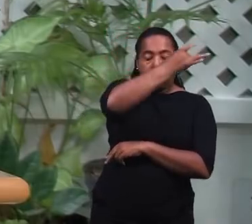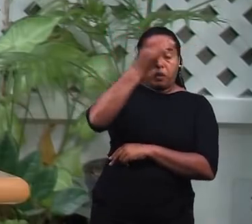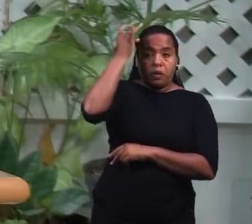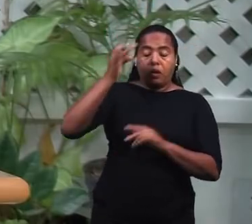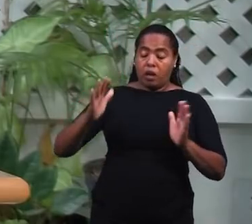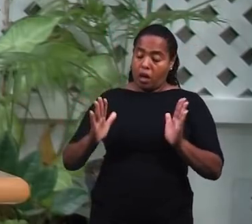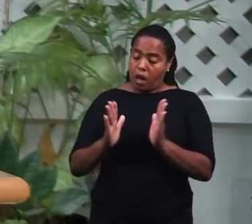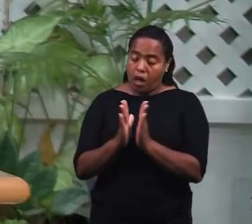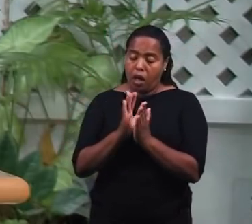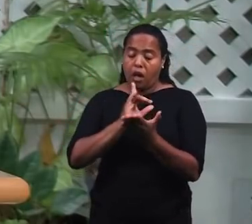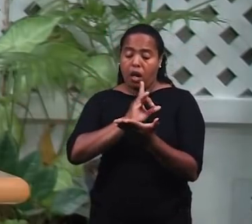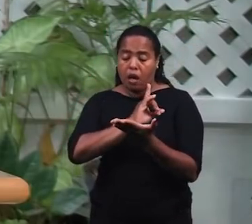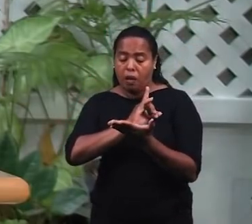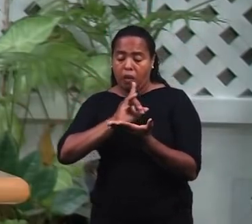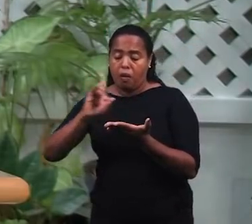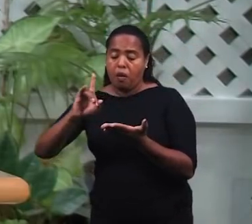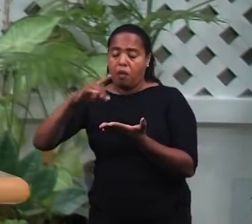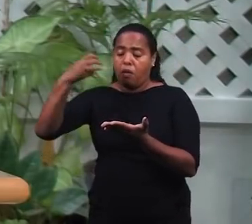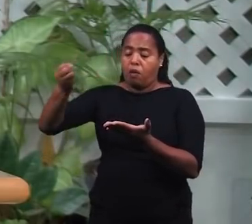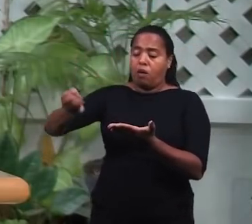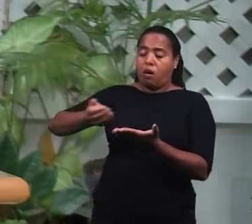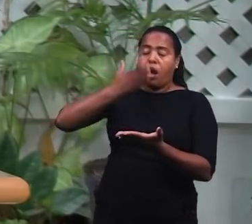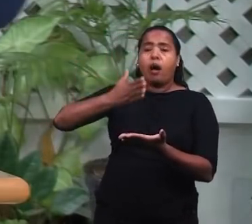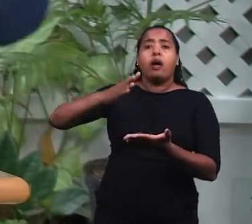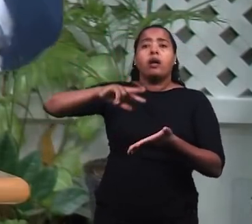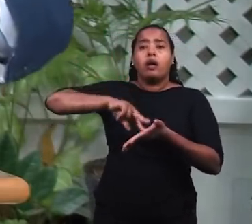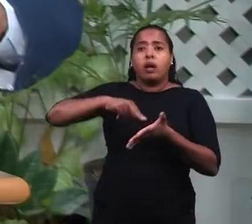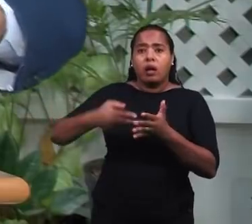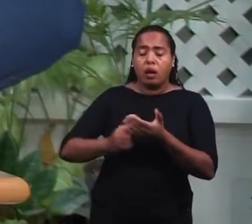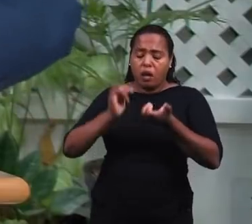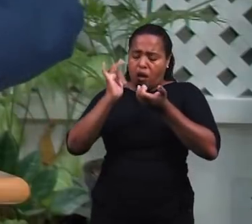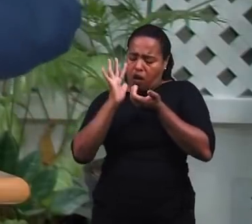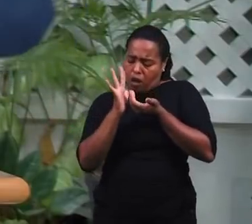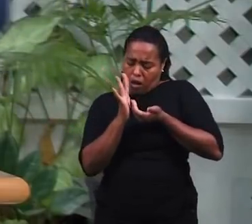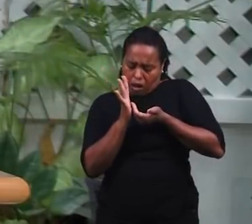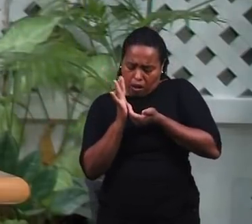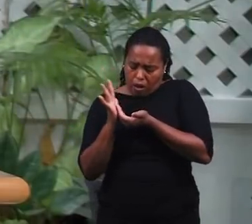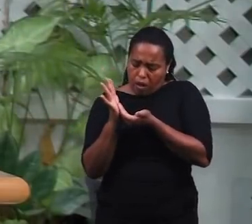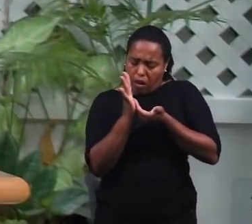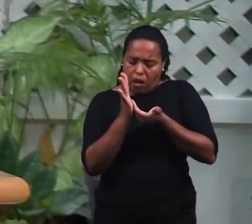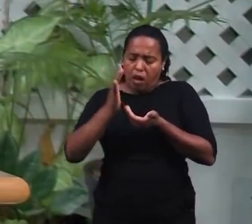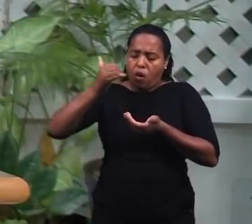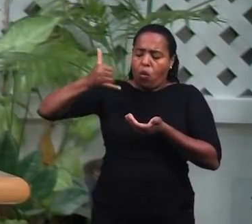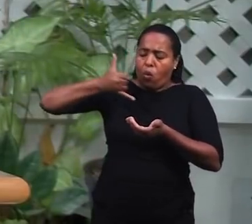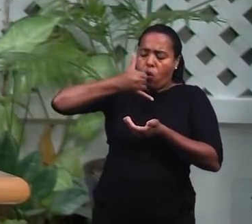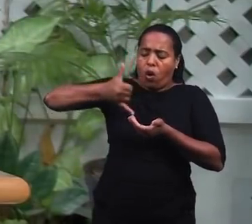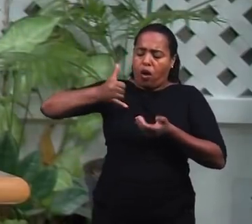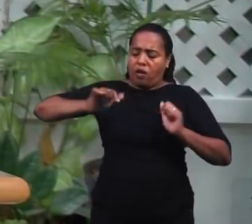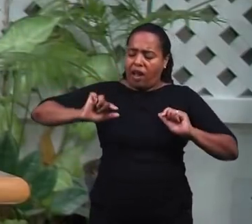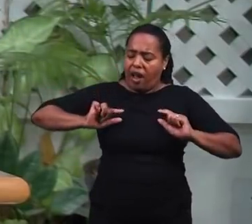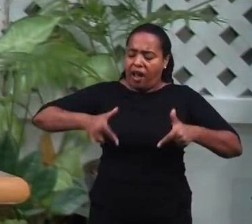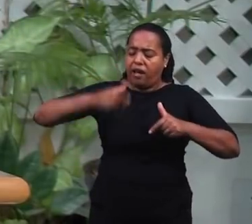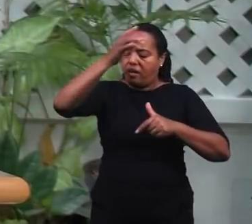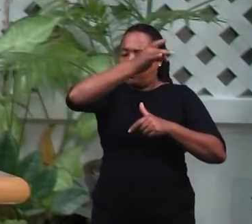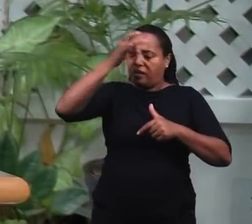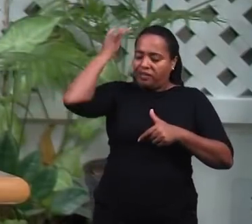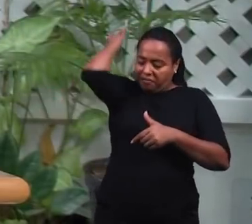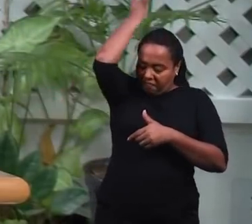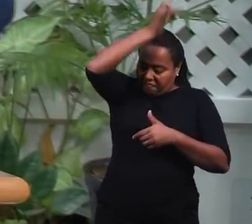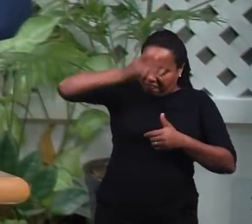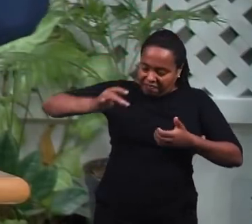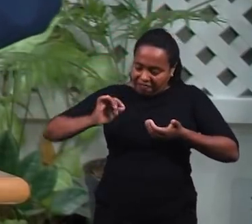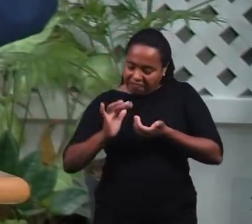Santo. É a palavra revelada, que é a candeia acesa nessa hora. É o óleo que pegou fogo para